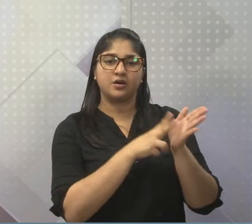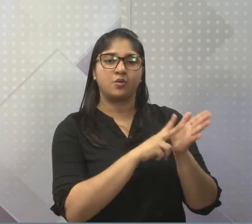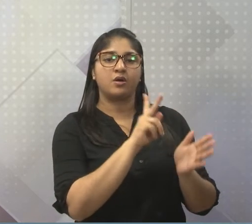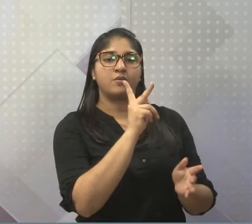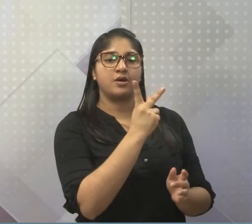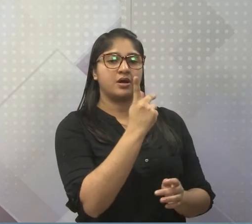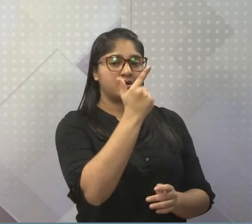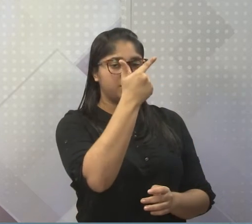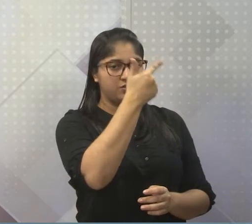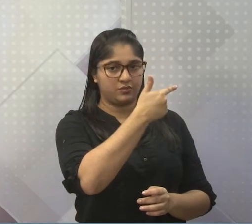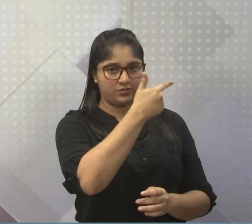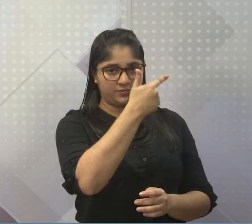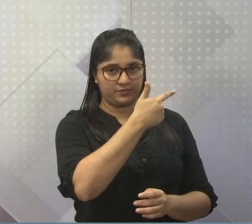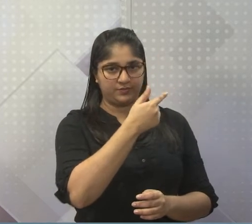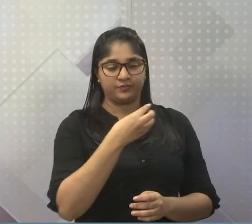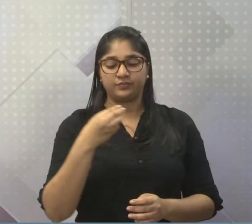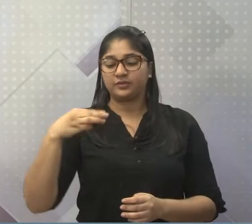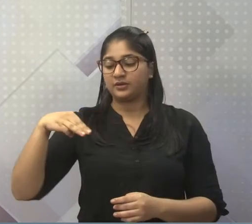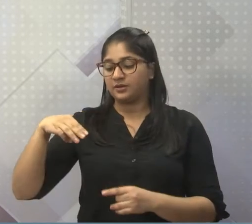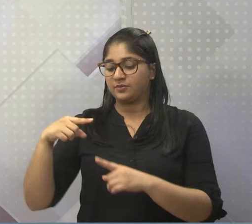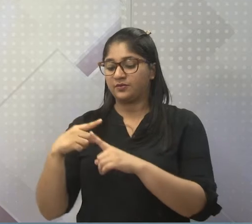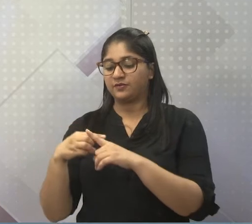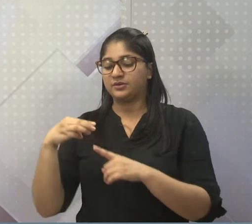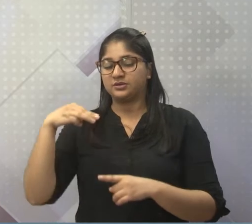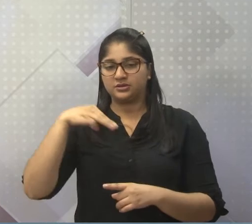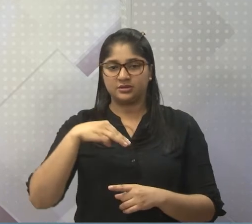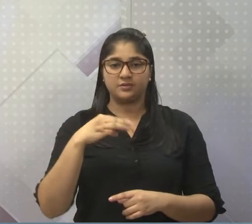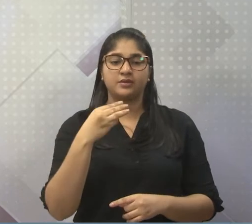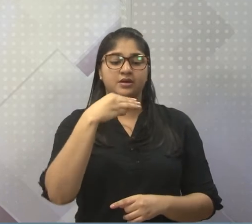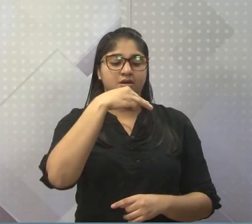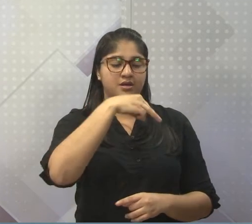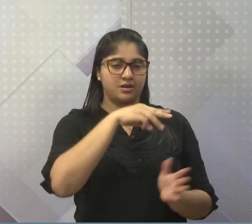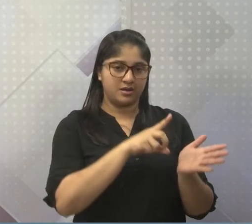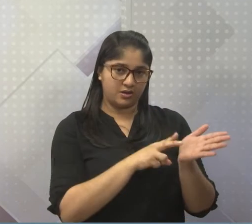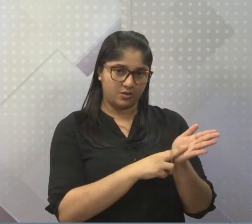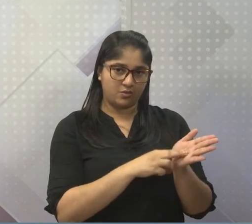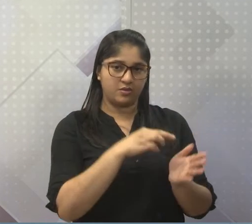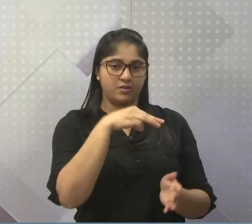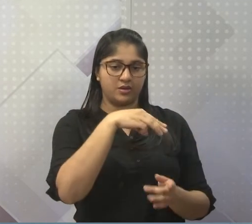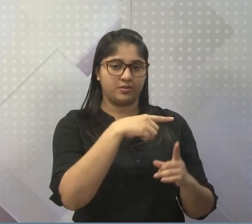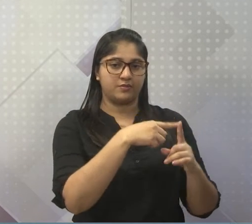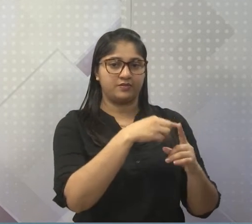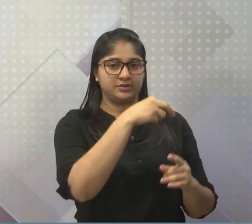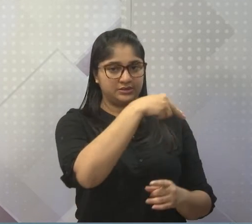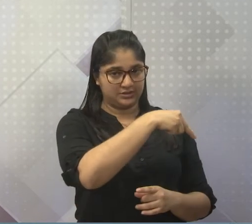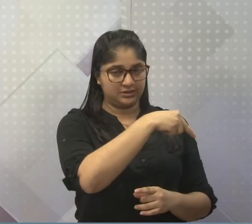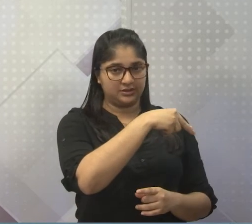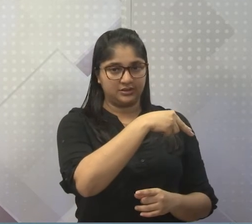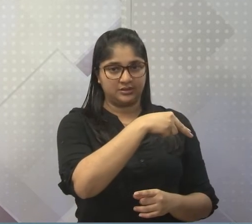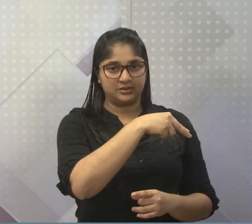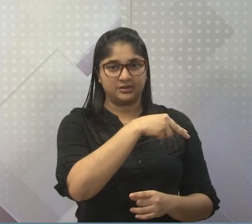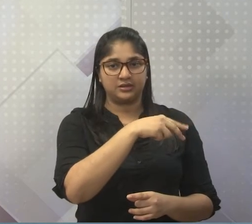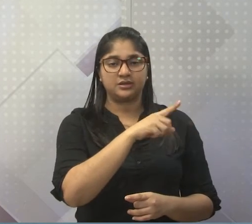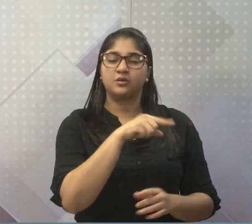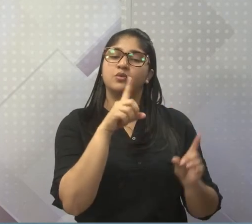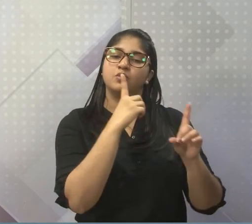quadrado. E M vezes N, M vezes N. Mais